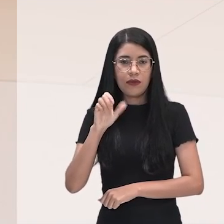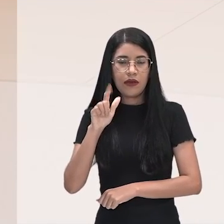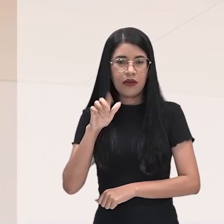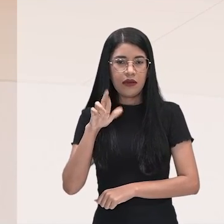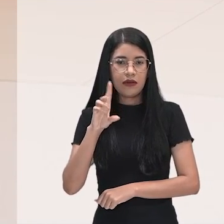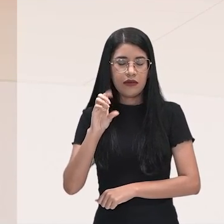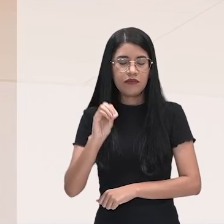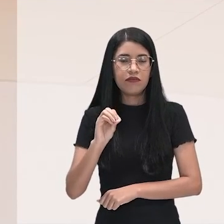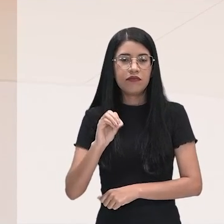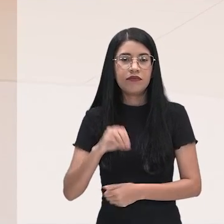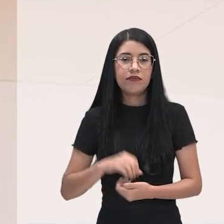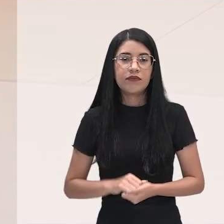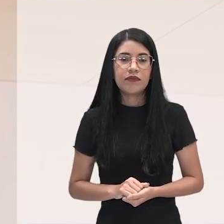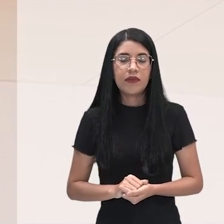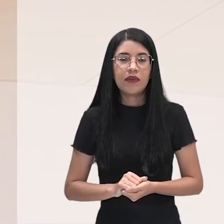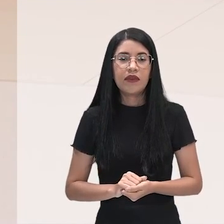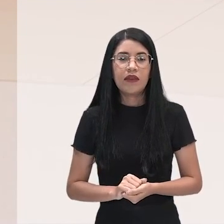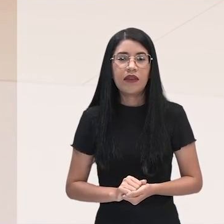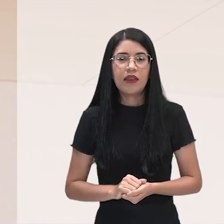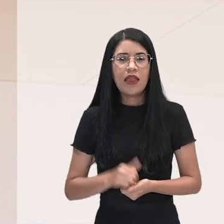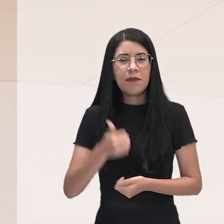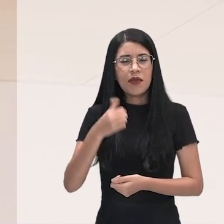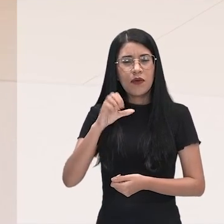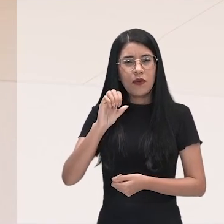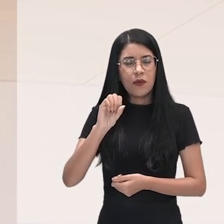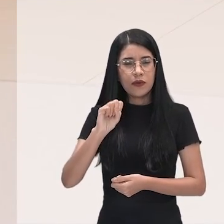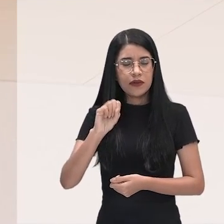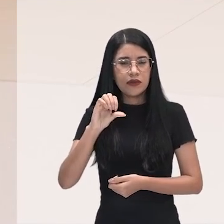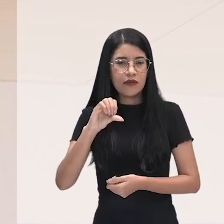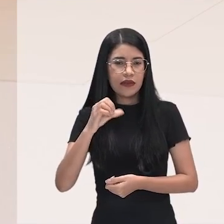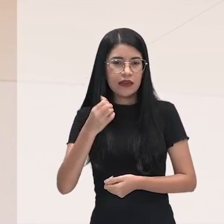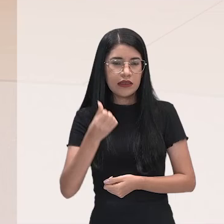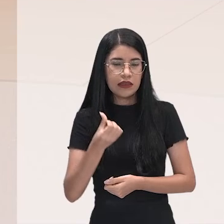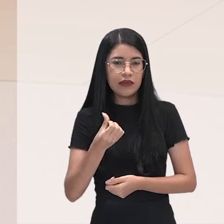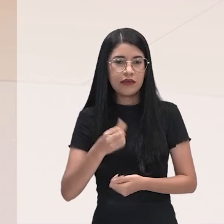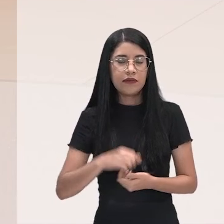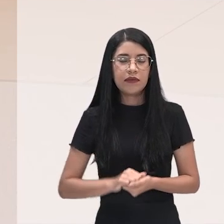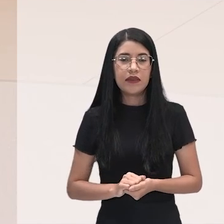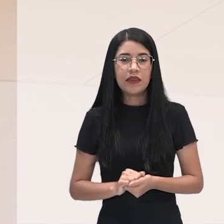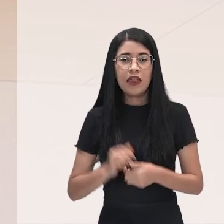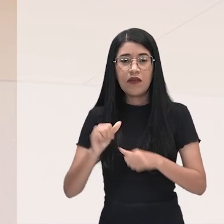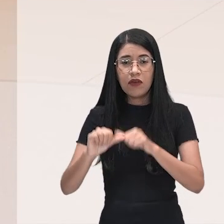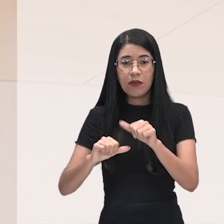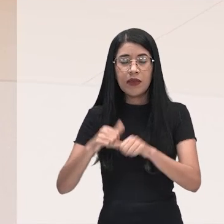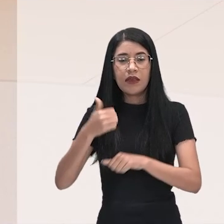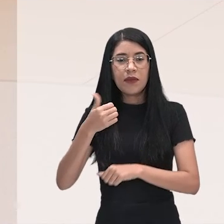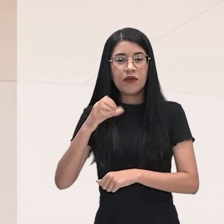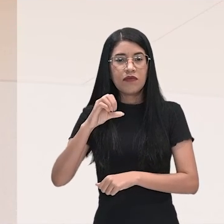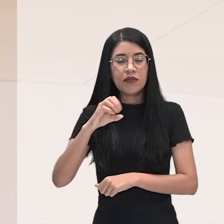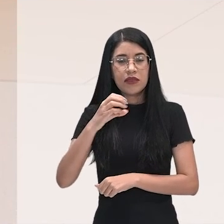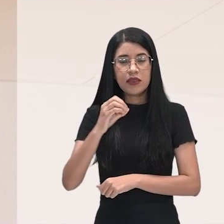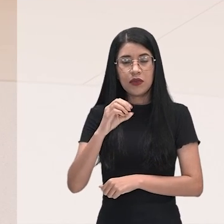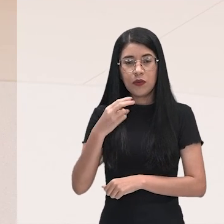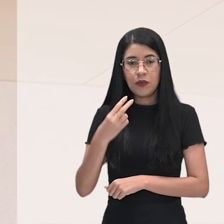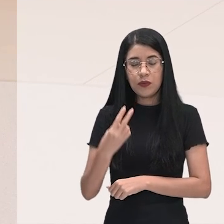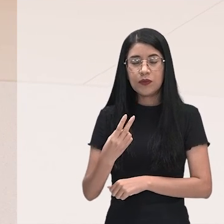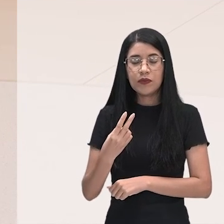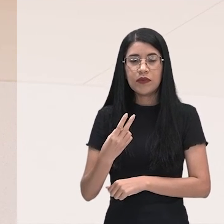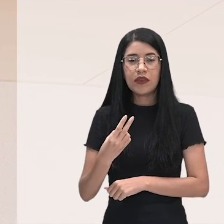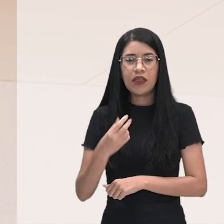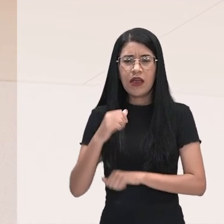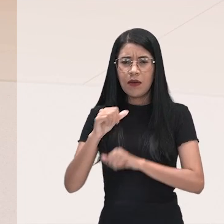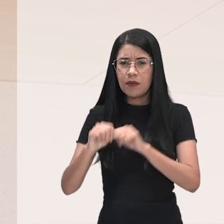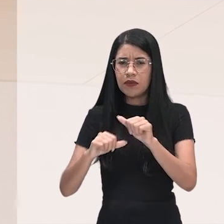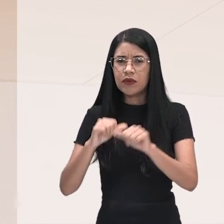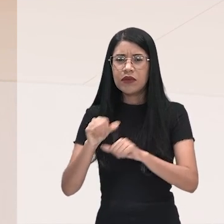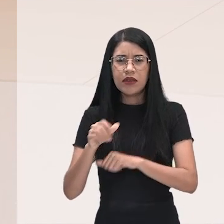essas transformações, tá bom? E temos aí Eduardo Ribeiro num contexto mais atual, tá bom? Vamos voltar lá à primeira